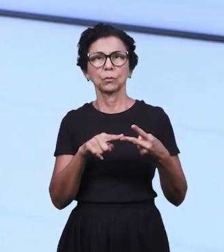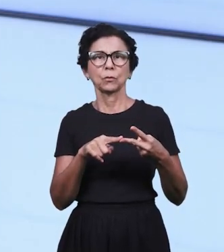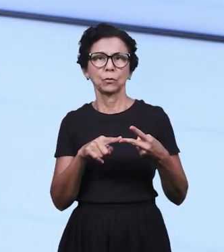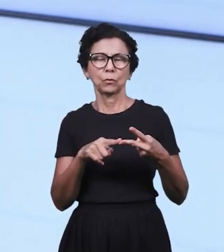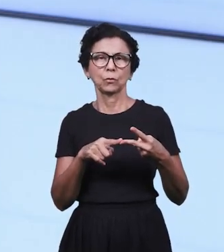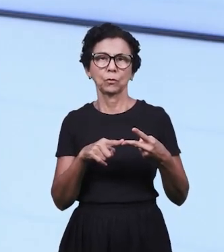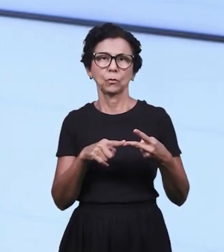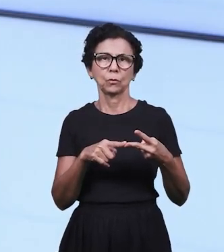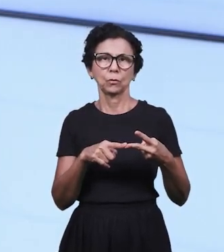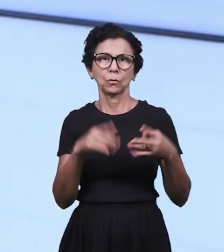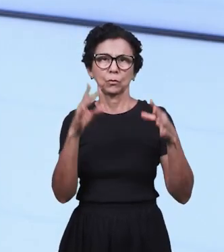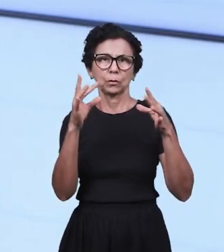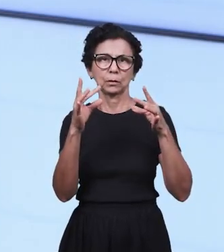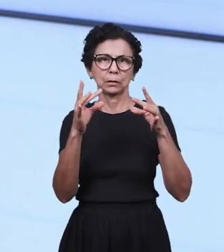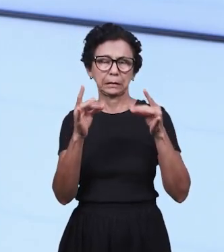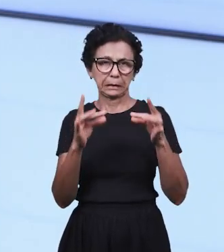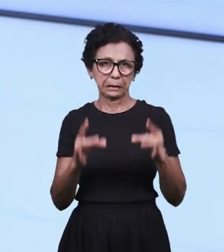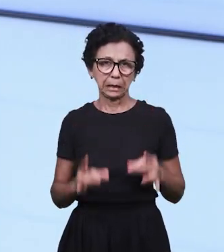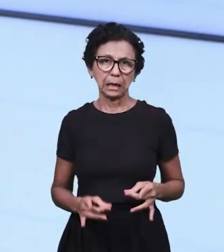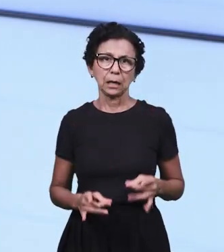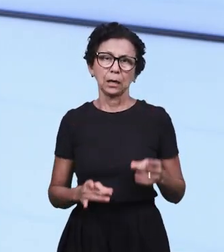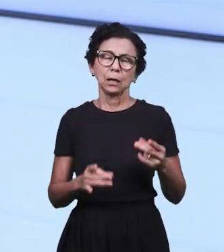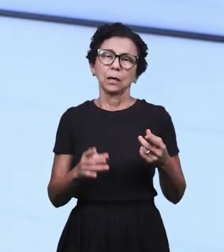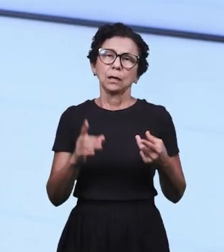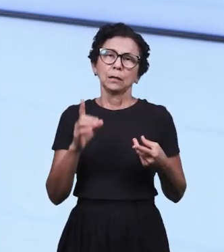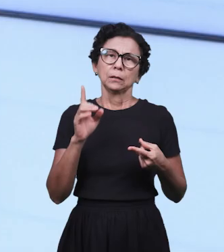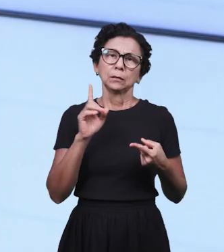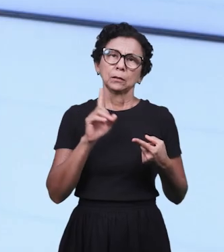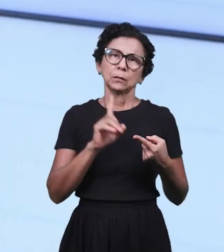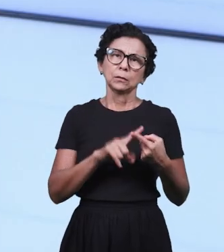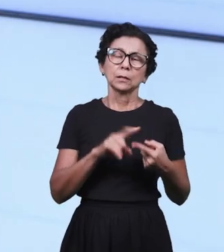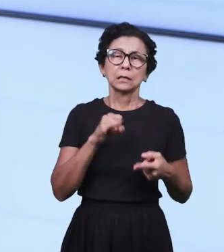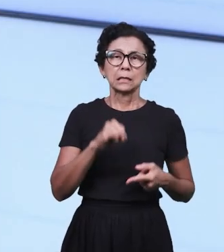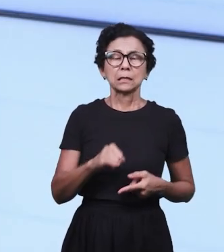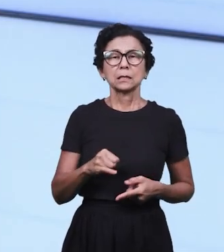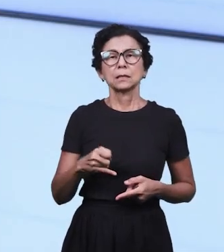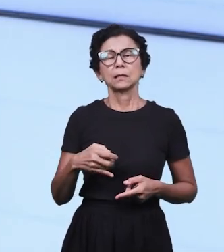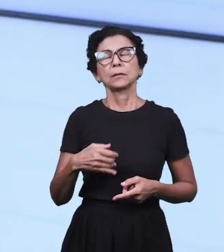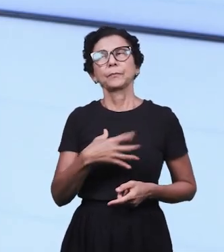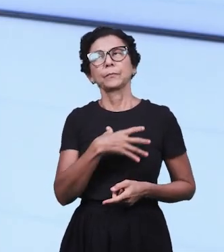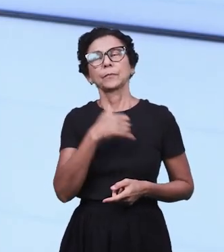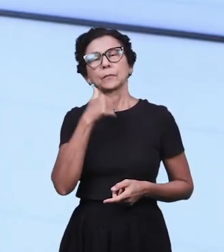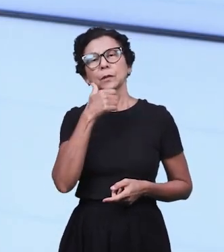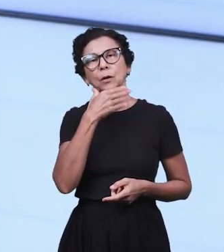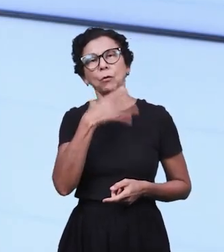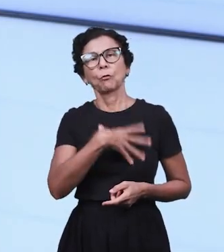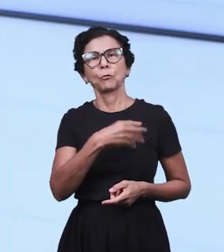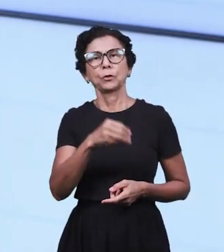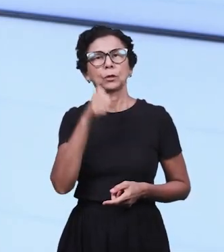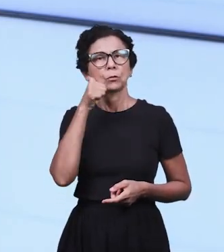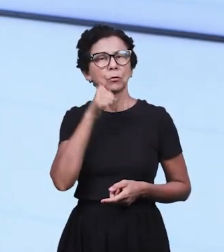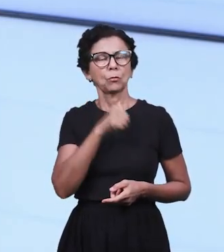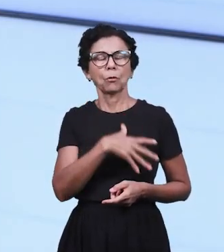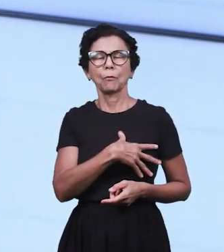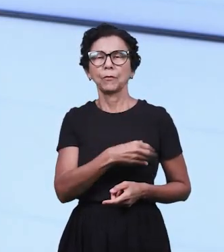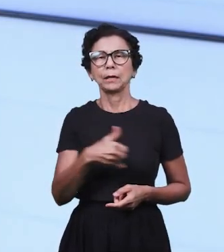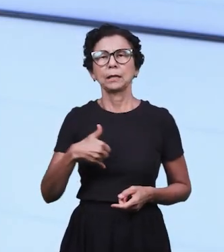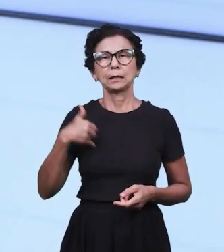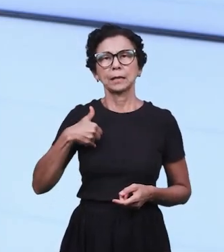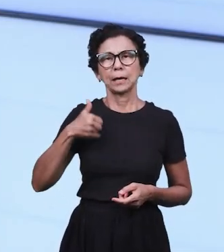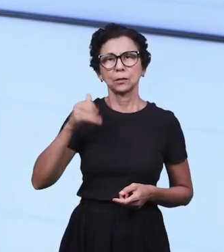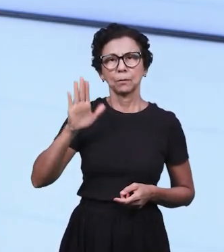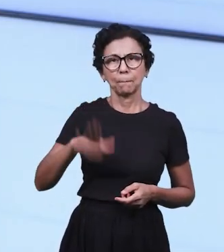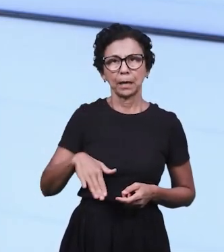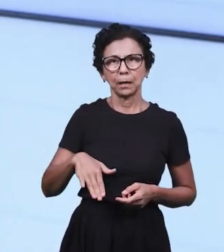Ou melhor, não havendo o incapaz, o filho menor, não havendo o interditado, havendo a concordância entre